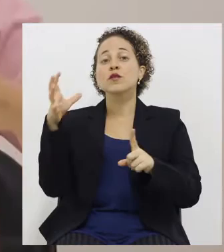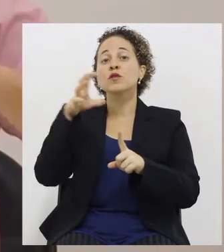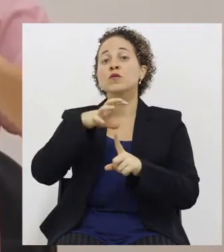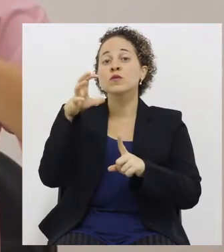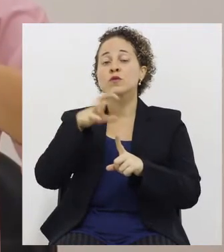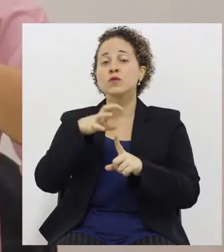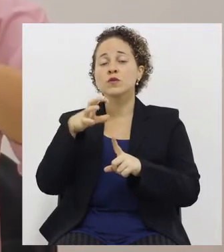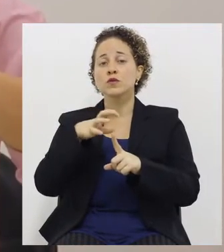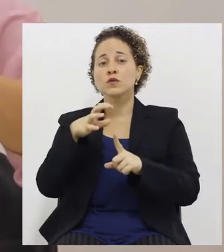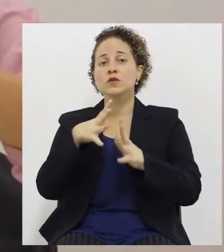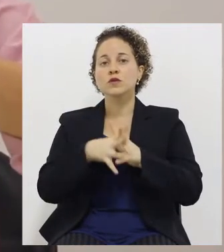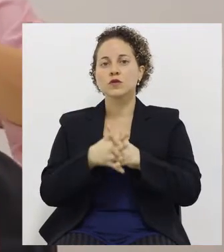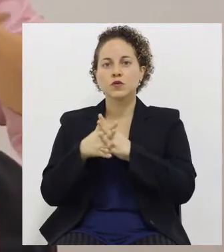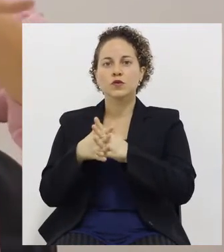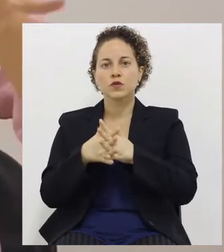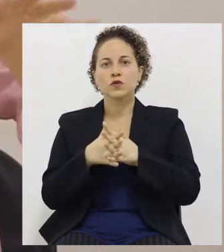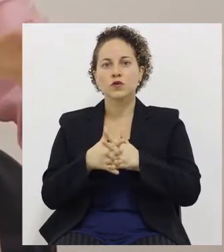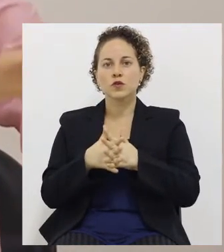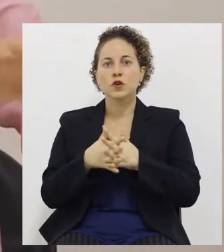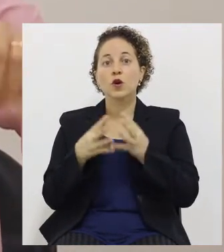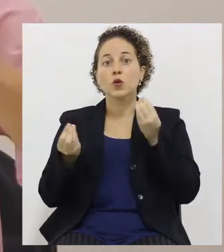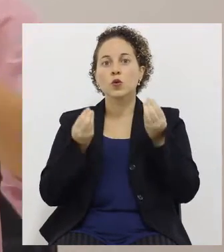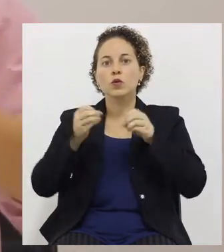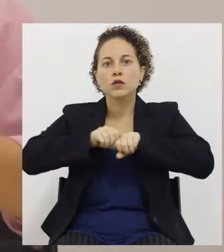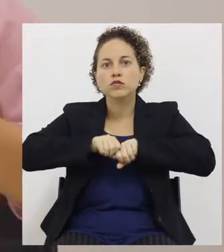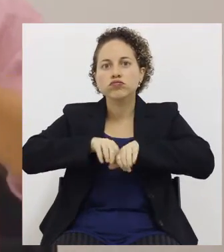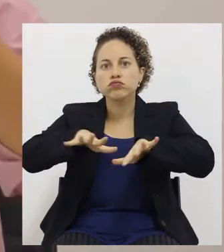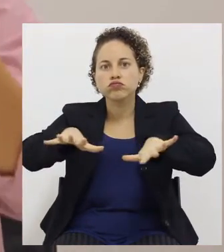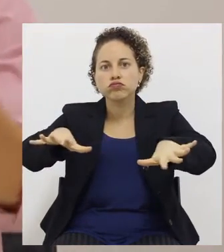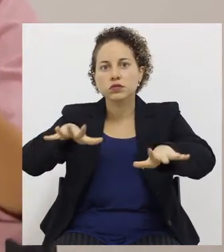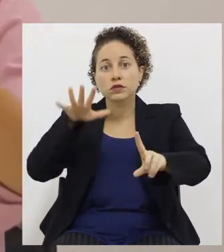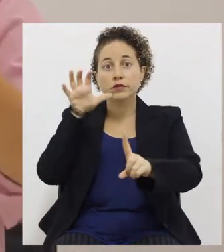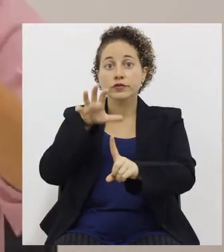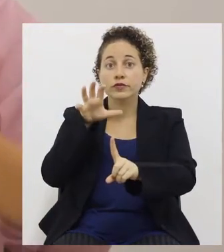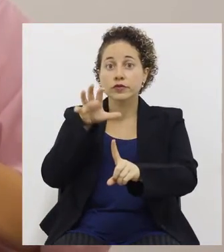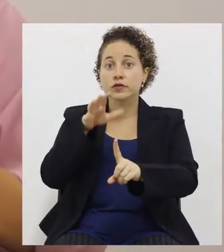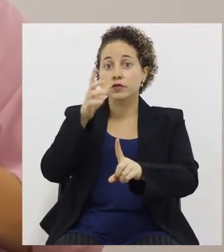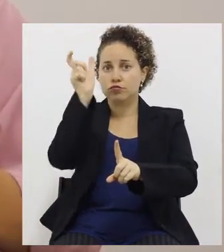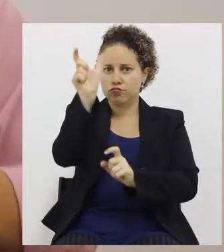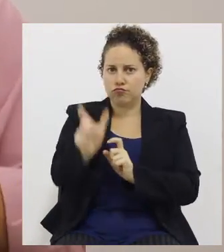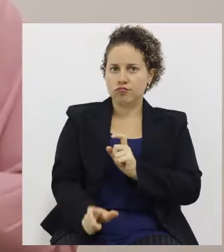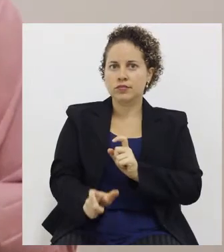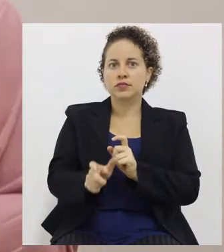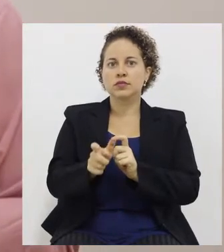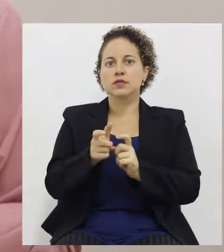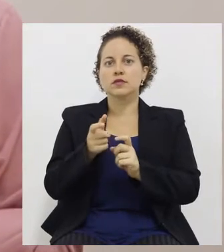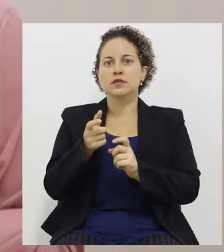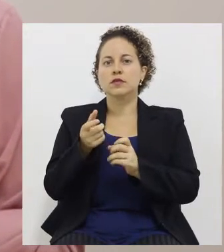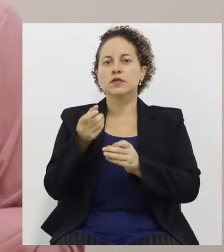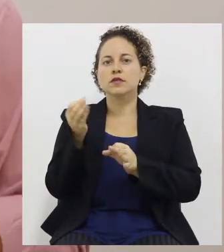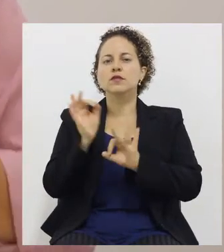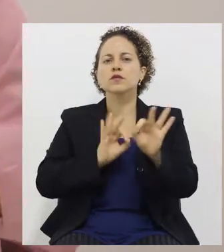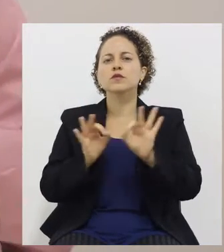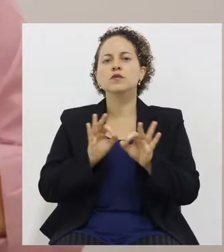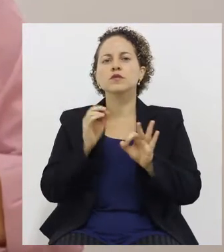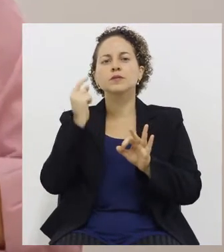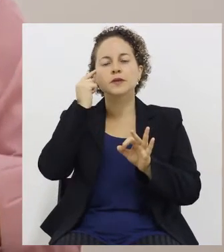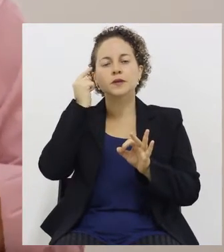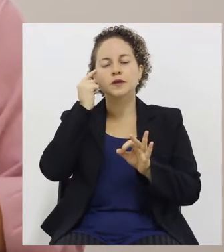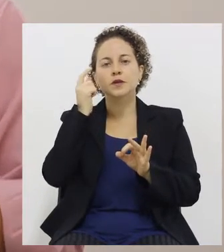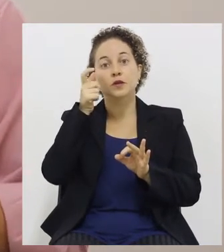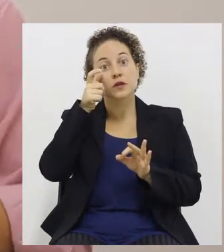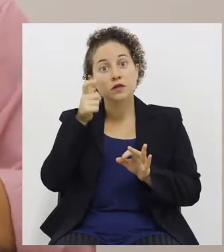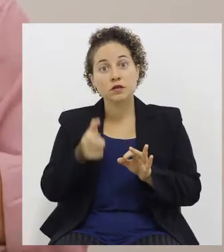conflito. Entender até onde ele se espalhou, de que modo ele afeta as pessoas. Fazer o mapa do conflito. Olha que